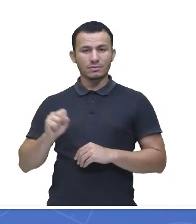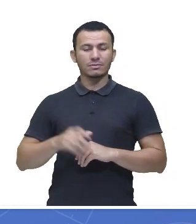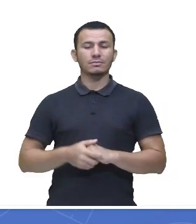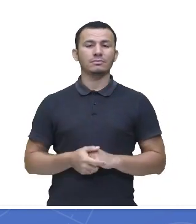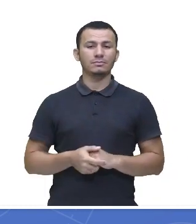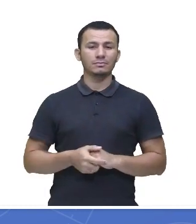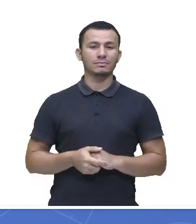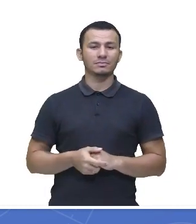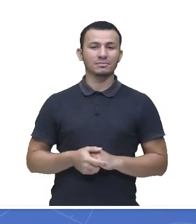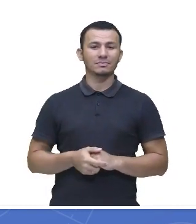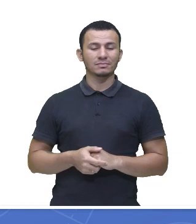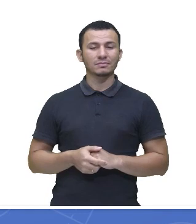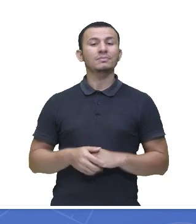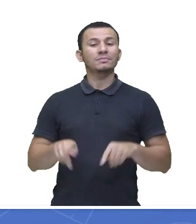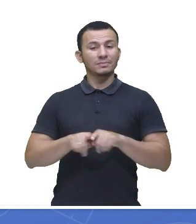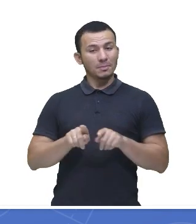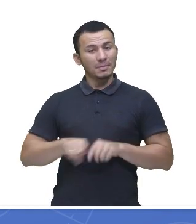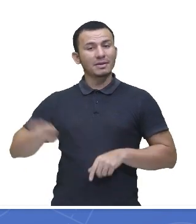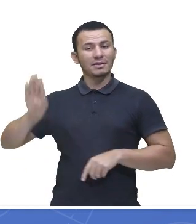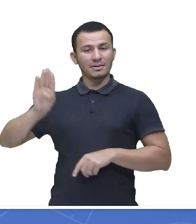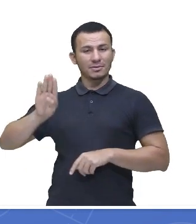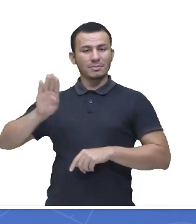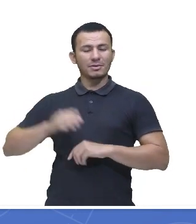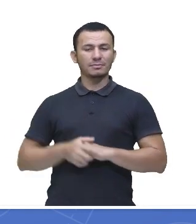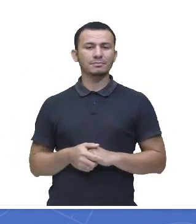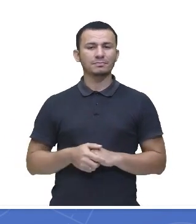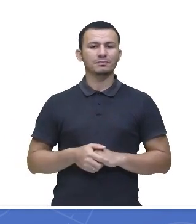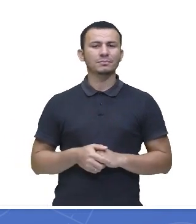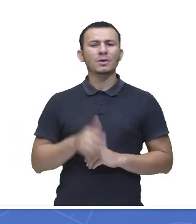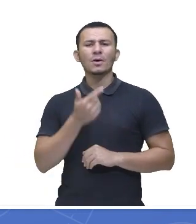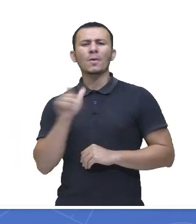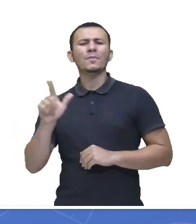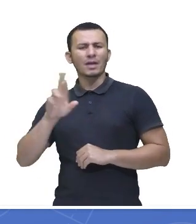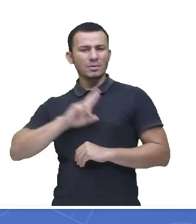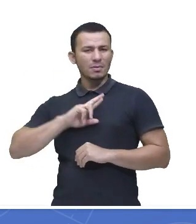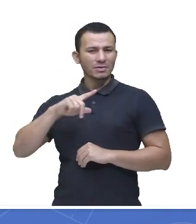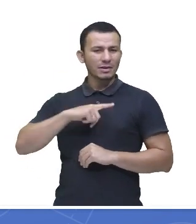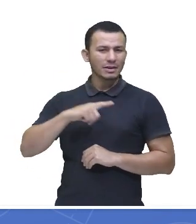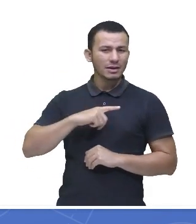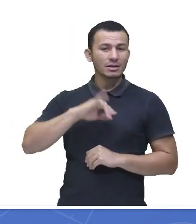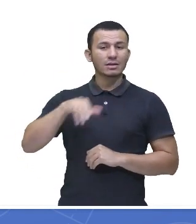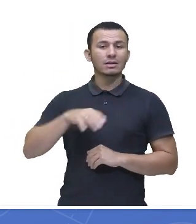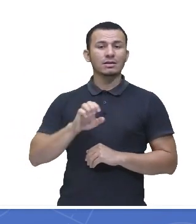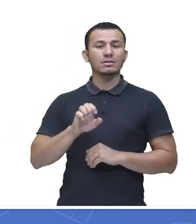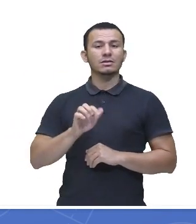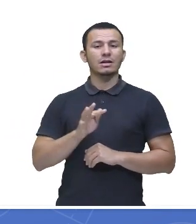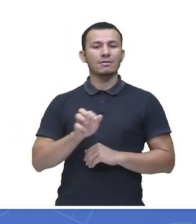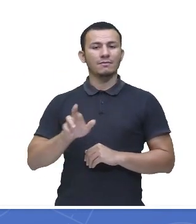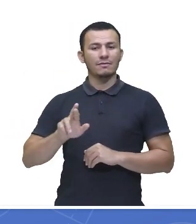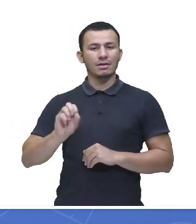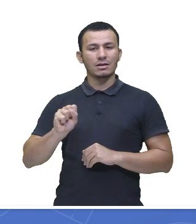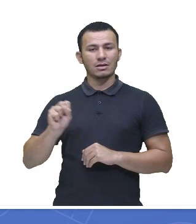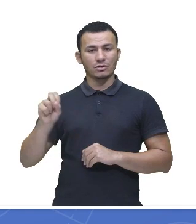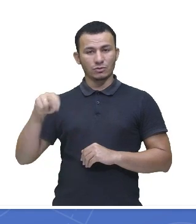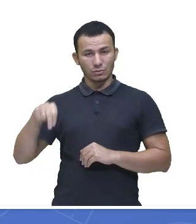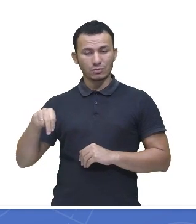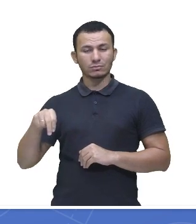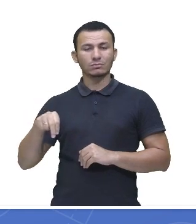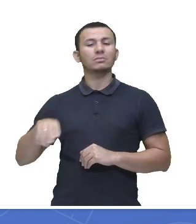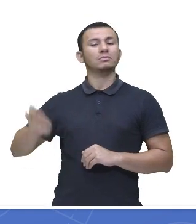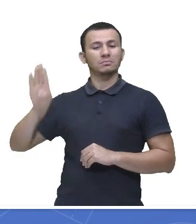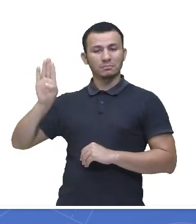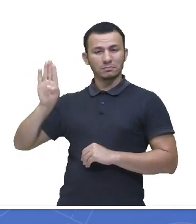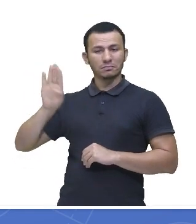Vini, ele disse que também a letra B. Quem mais? Alguém respondeu diferente? O Jefferson disse que a letra B também. Né? Um monte de